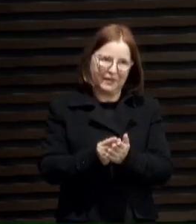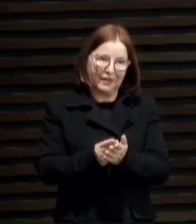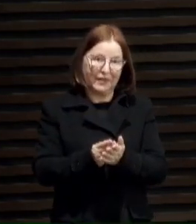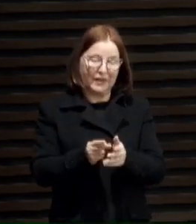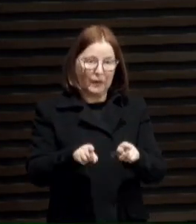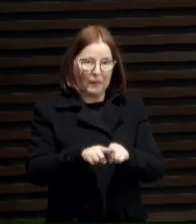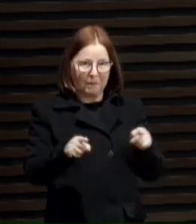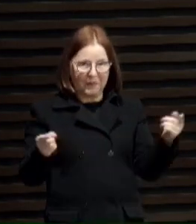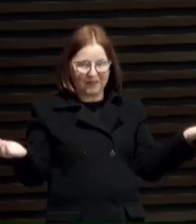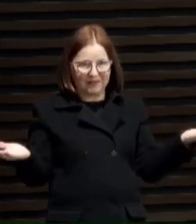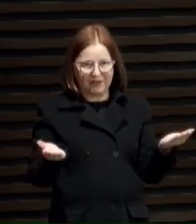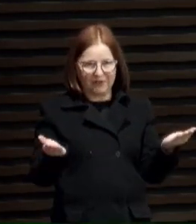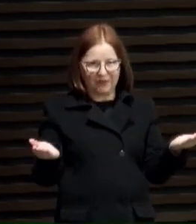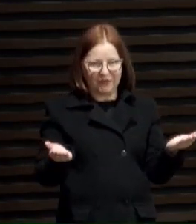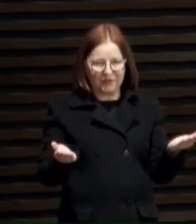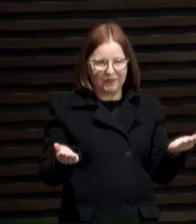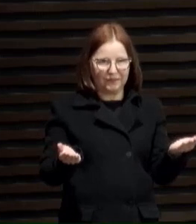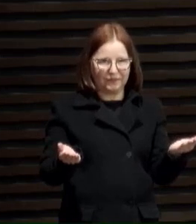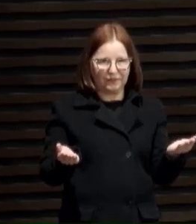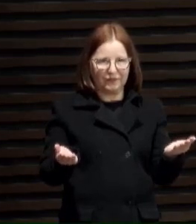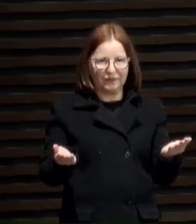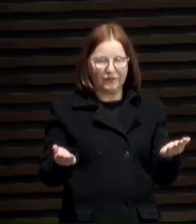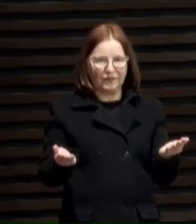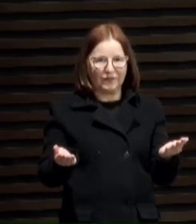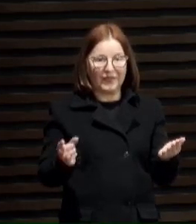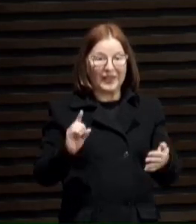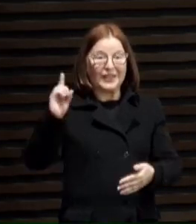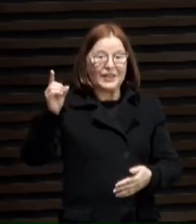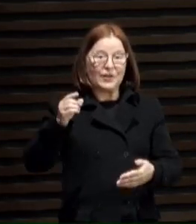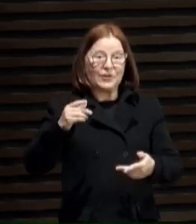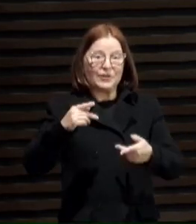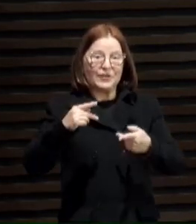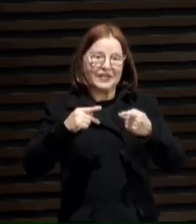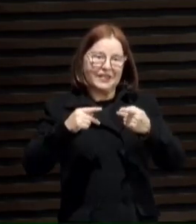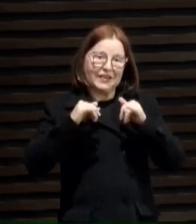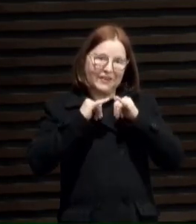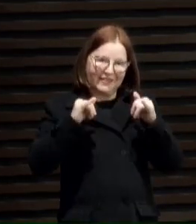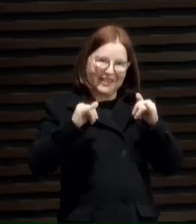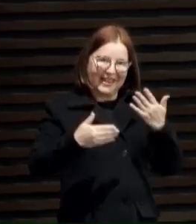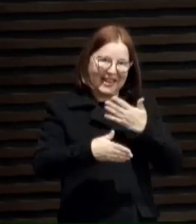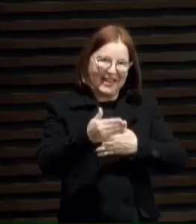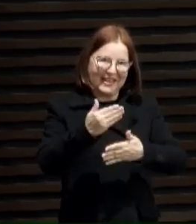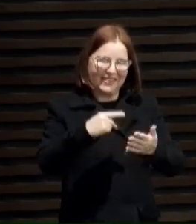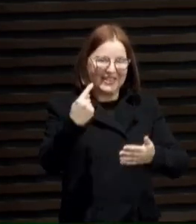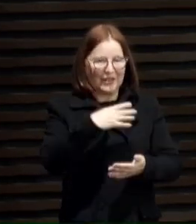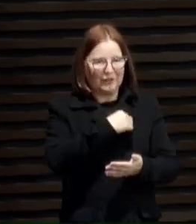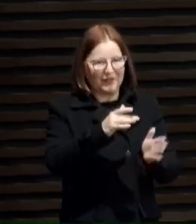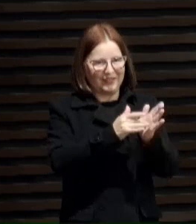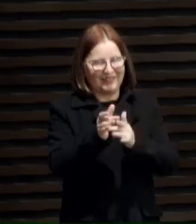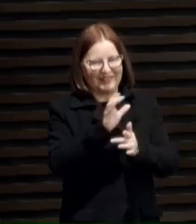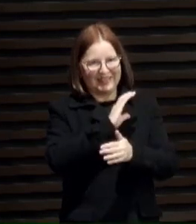últimos dias, ele fala por meio de seu Filho Jesus Cristo. No tempo de